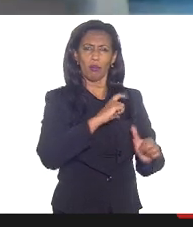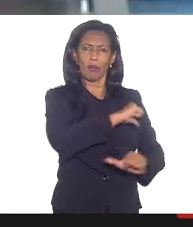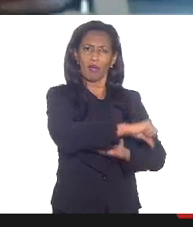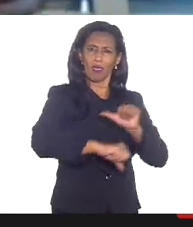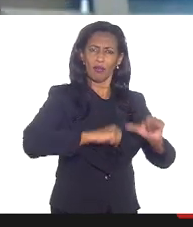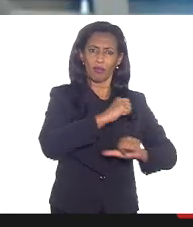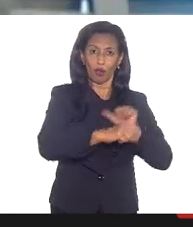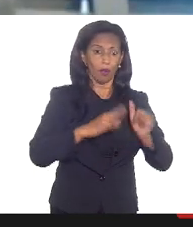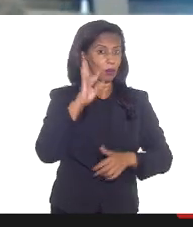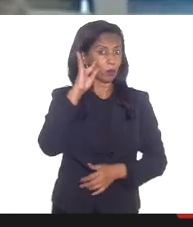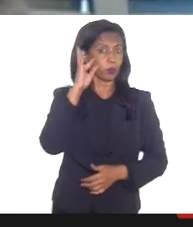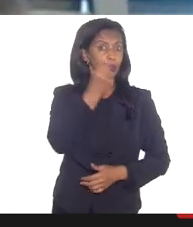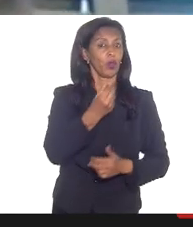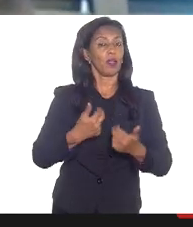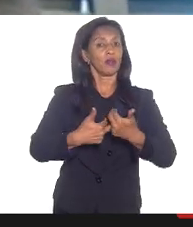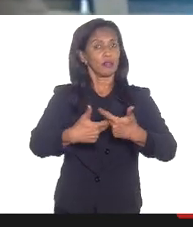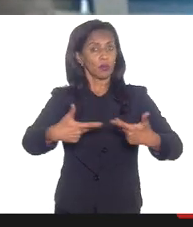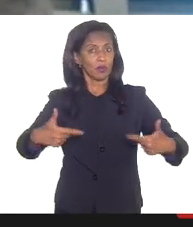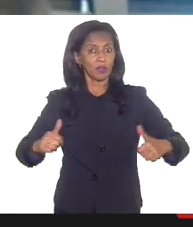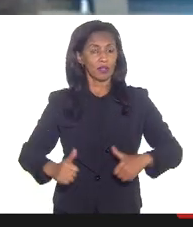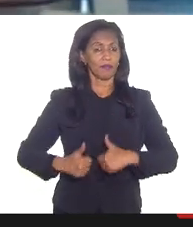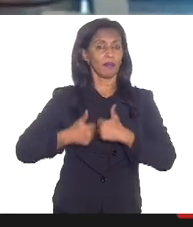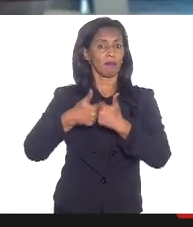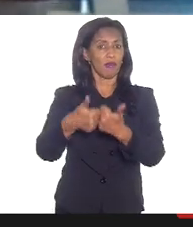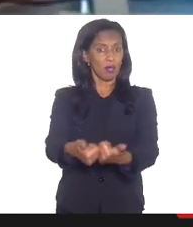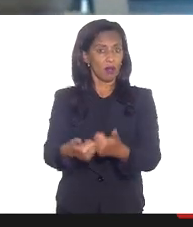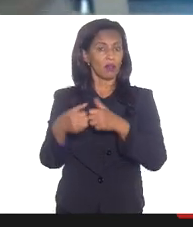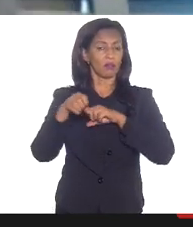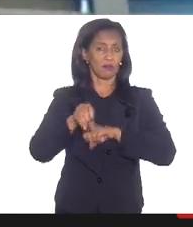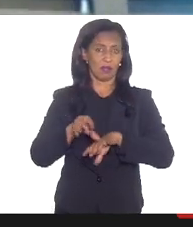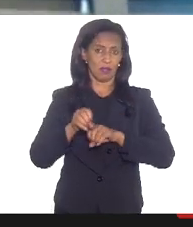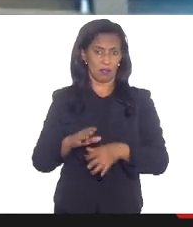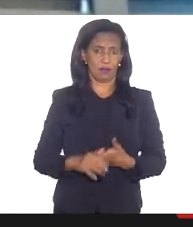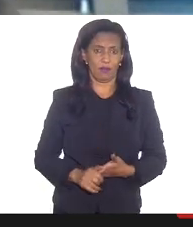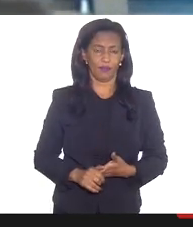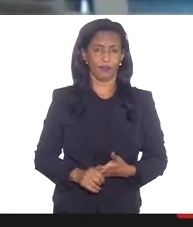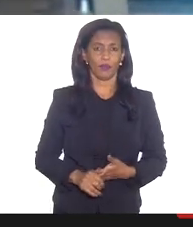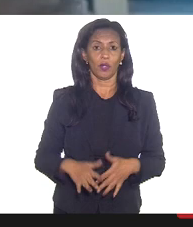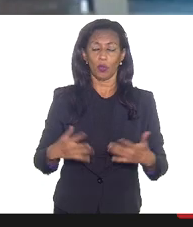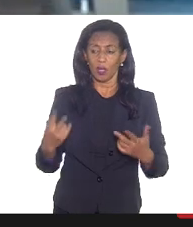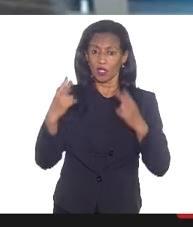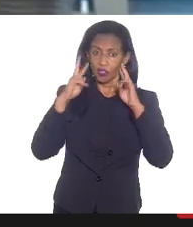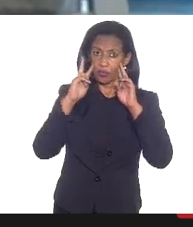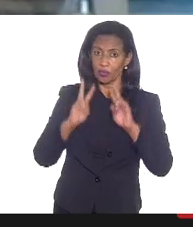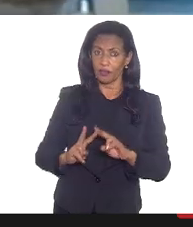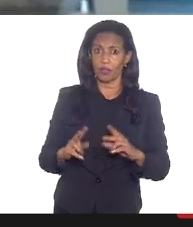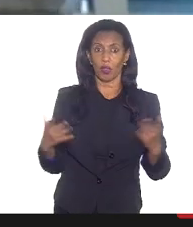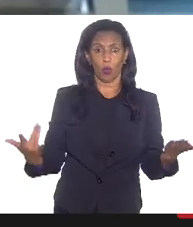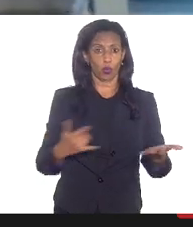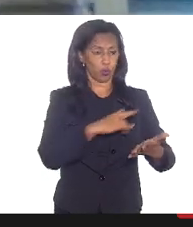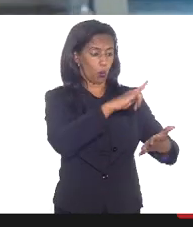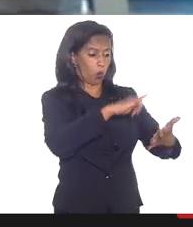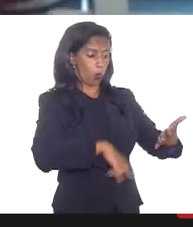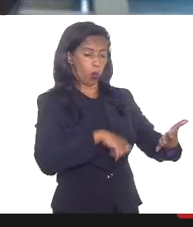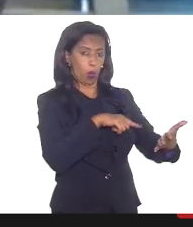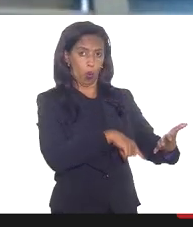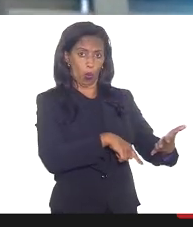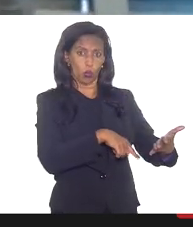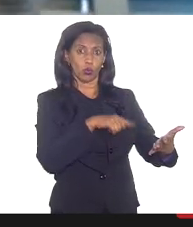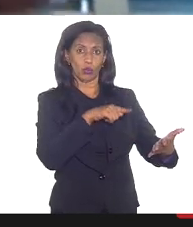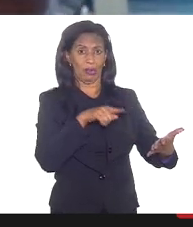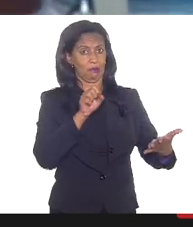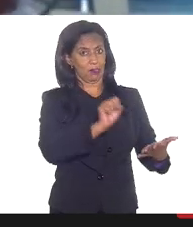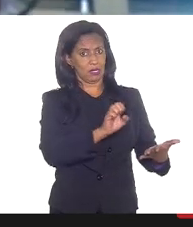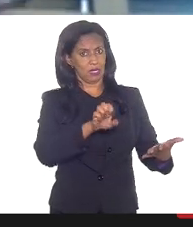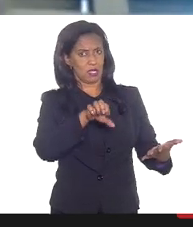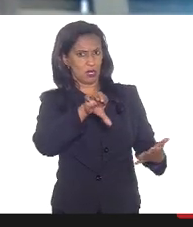dê conta dessa qualidade, dessa melhora da qualidade do ensino. E o que a gente vê aí no documento orientador curricular da